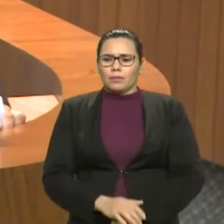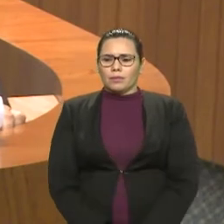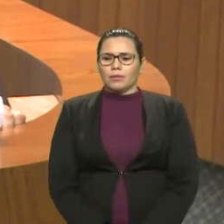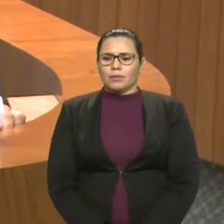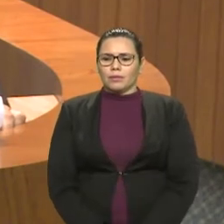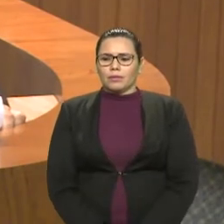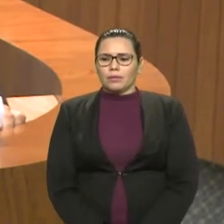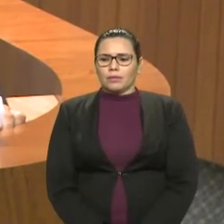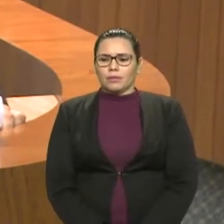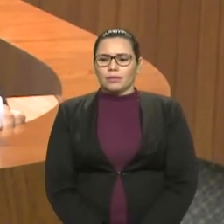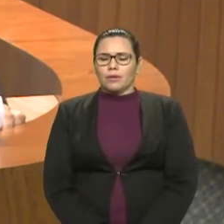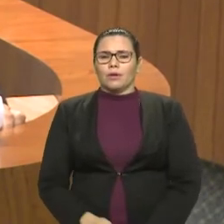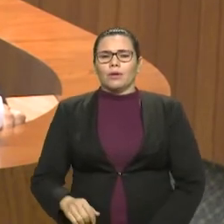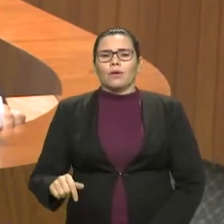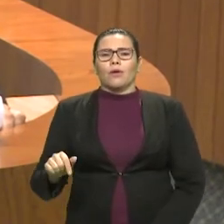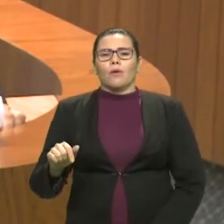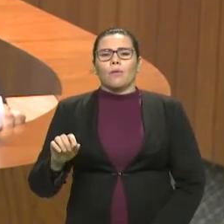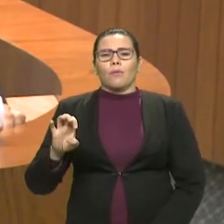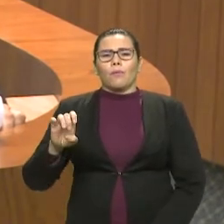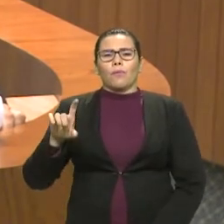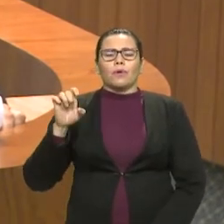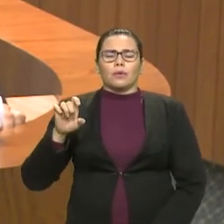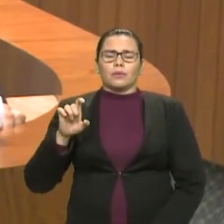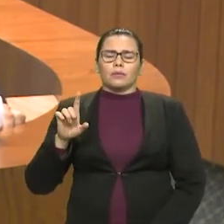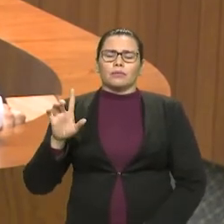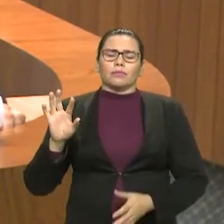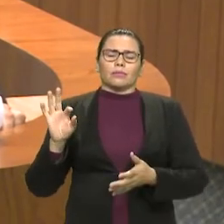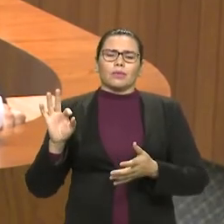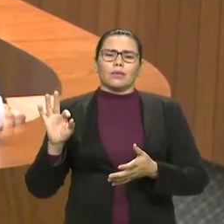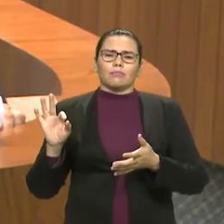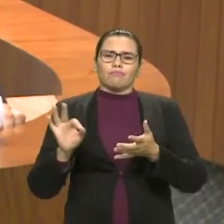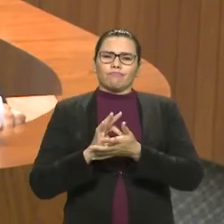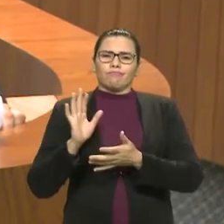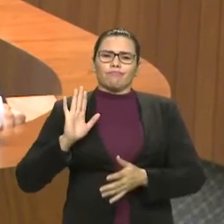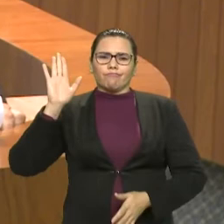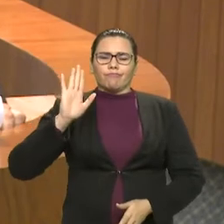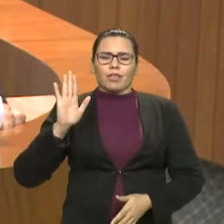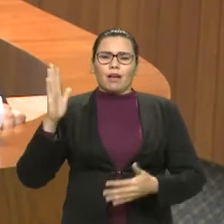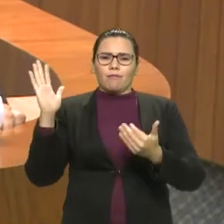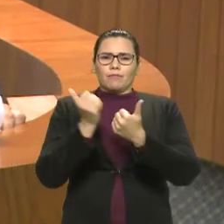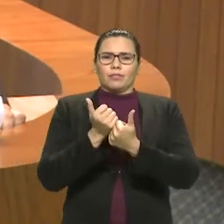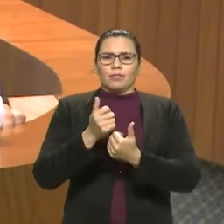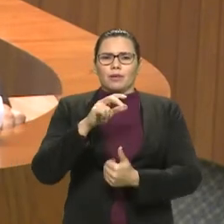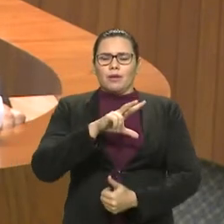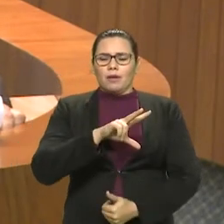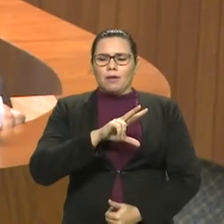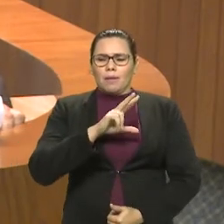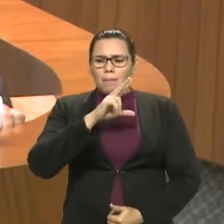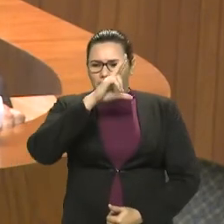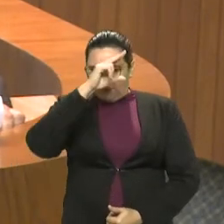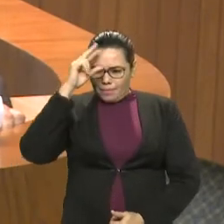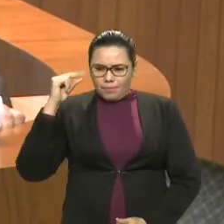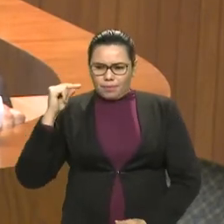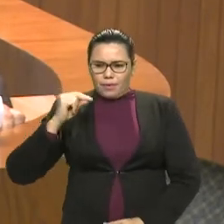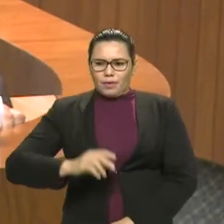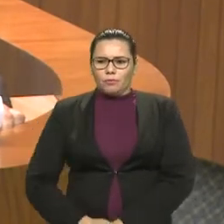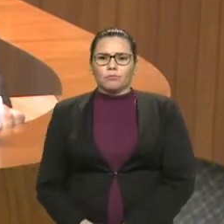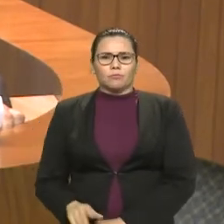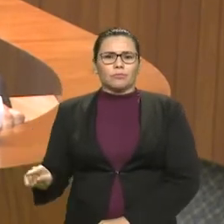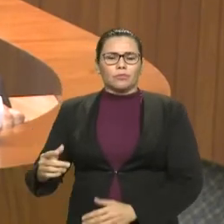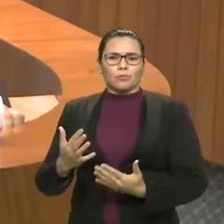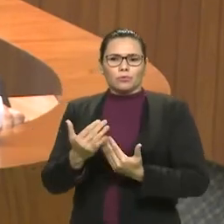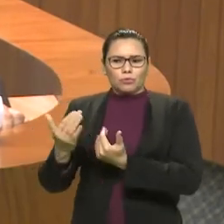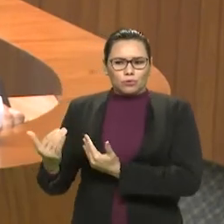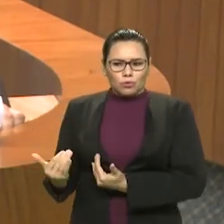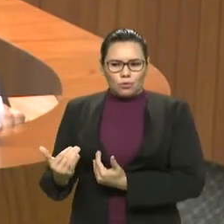ex-candidato a vice-prefeito Henrique e Júnior né o jovem íntegro jovem de Coragem o jovem perseverante